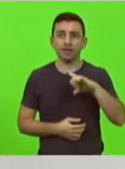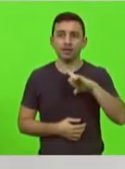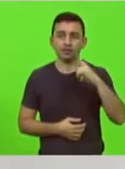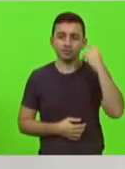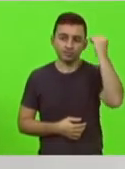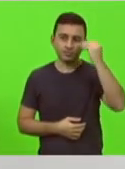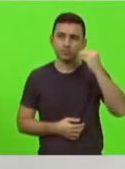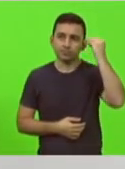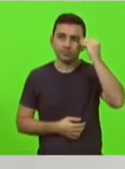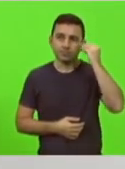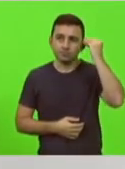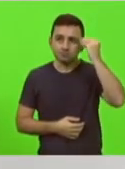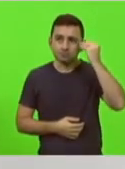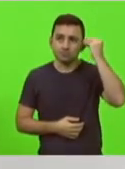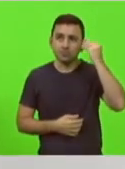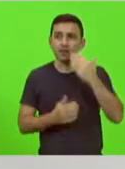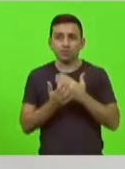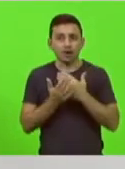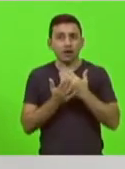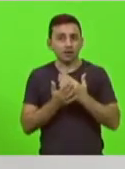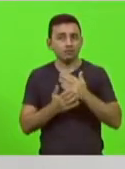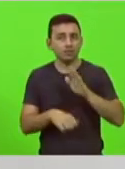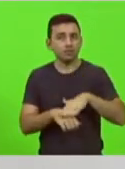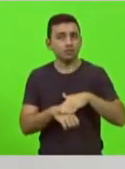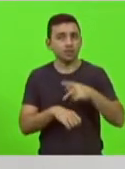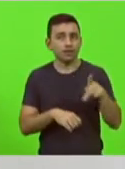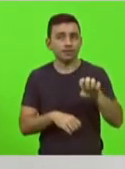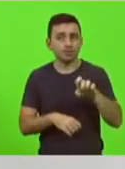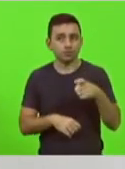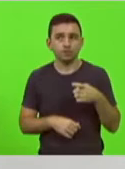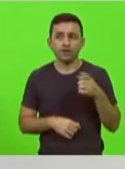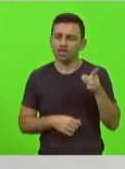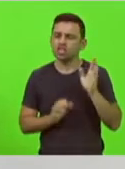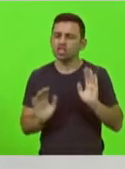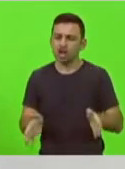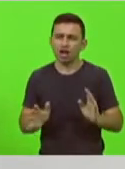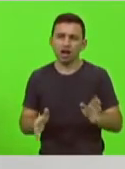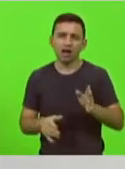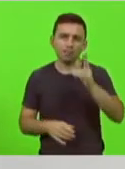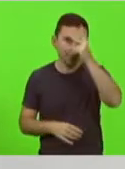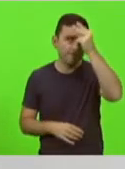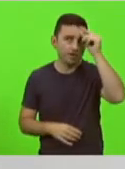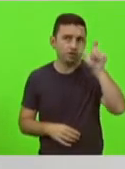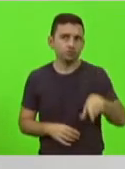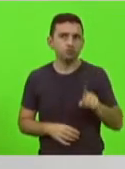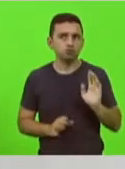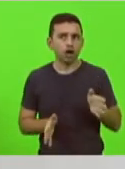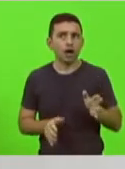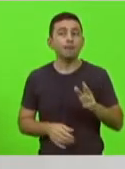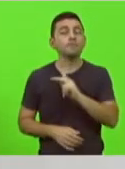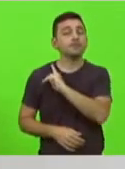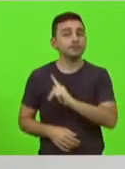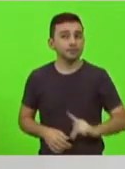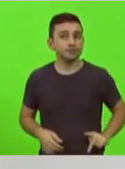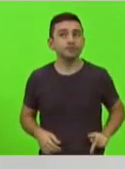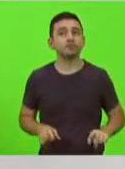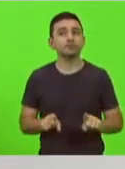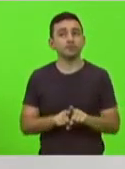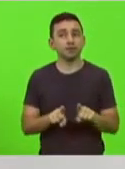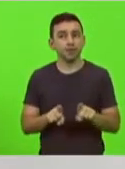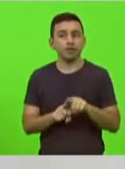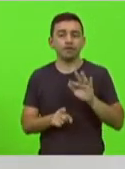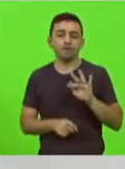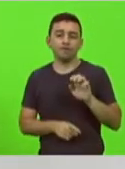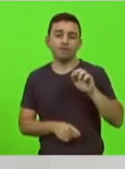experiência do executivo, né? Ele foi prefeito por 3 vezes, foi presidente da